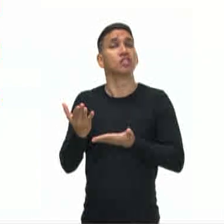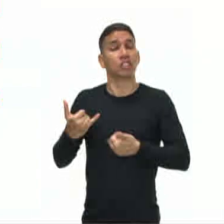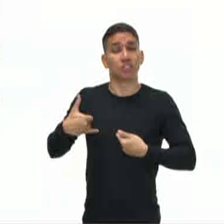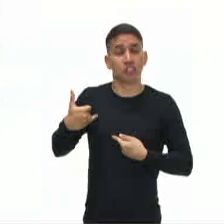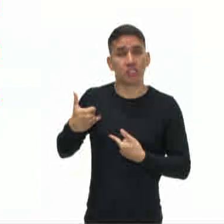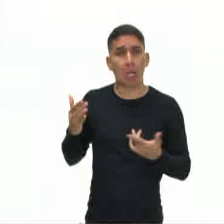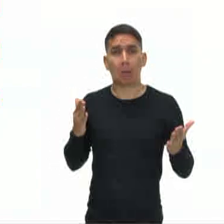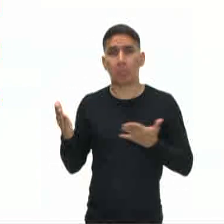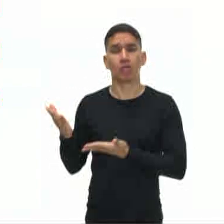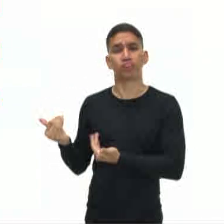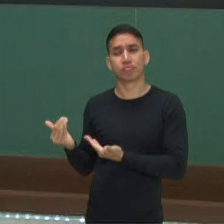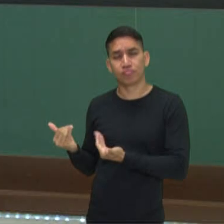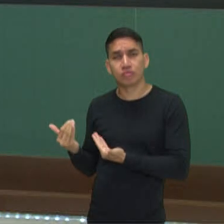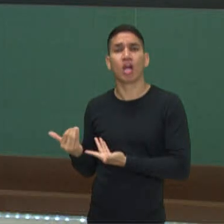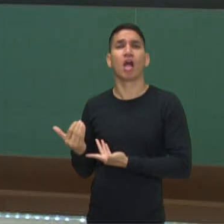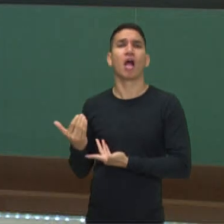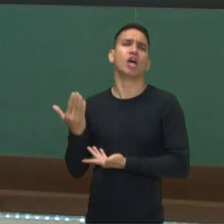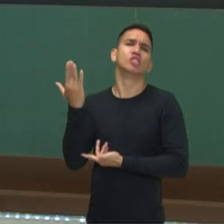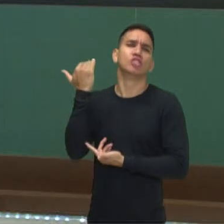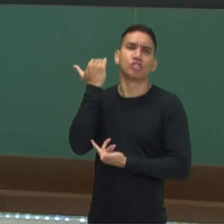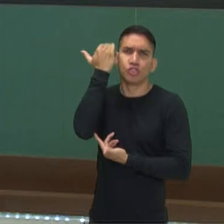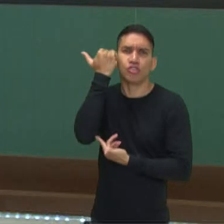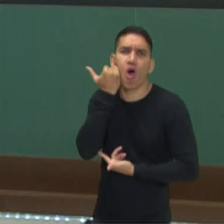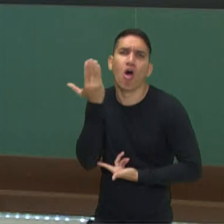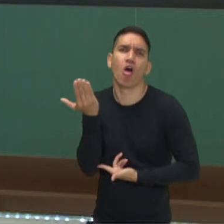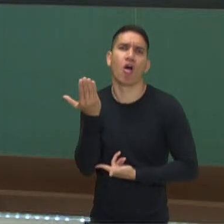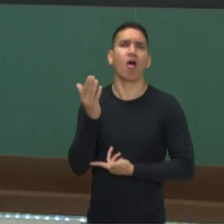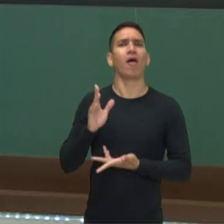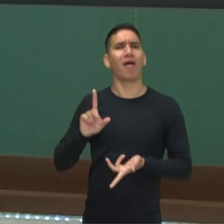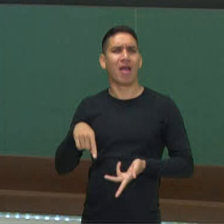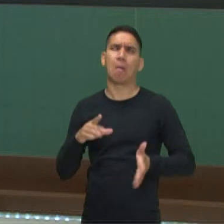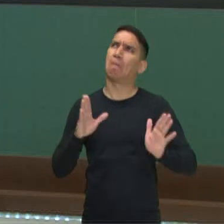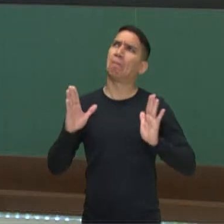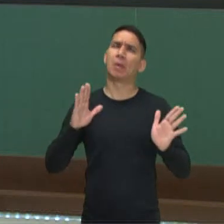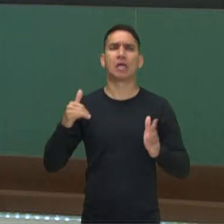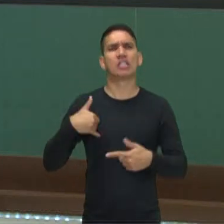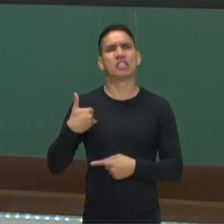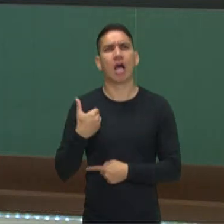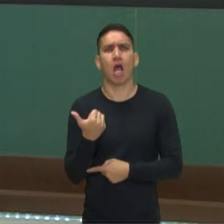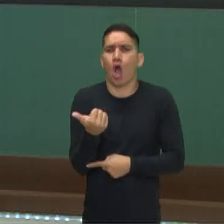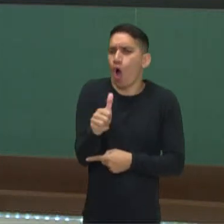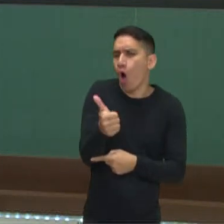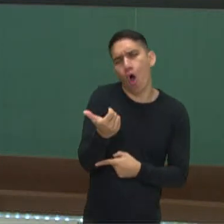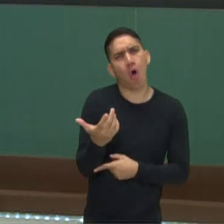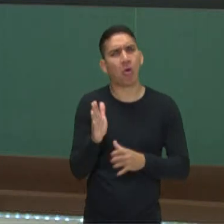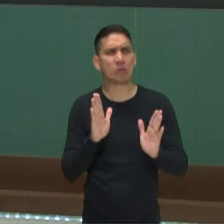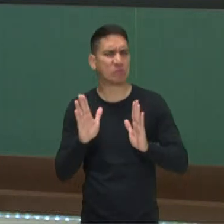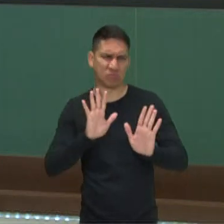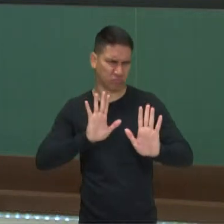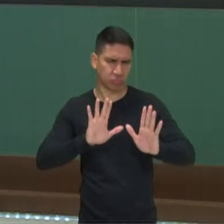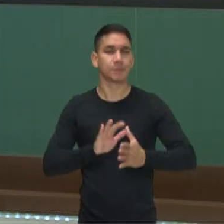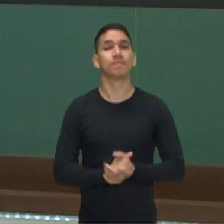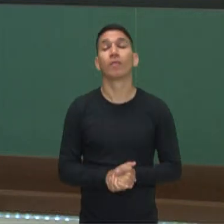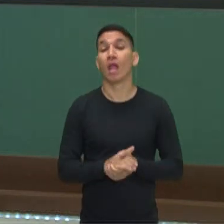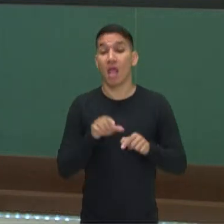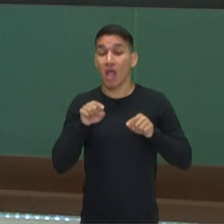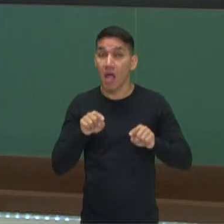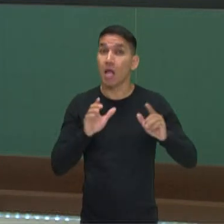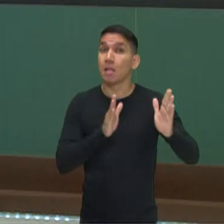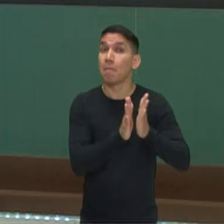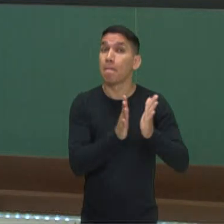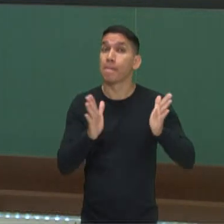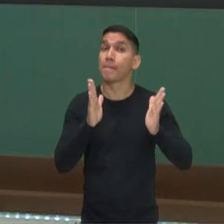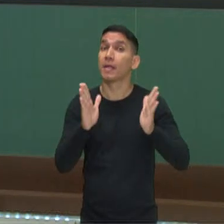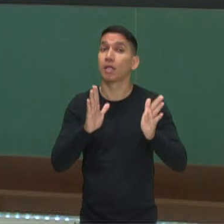se dá início ali na adolescência. Então, geralmente por volta dos 11 anos de idade. Nessa fase,